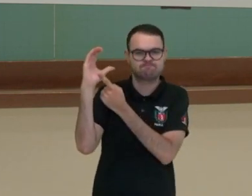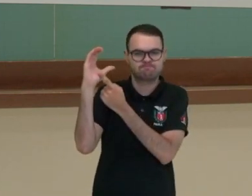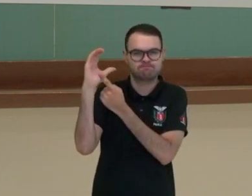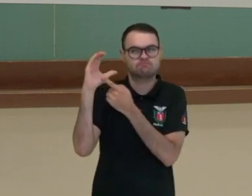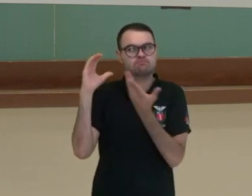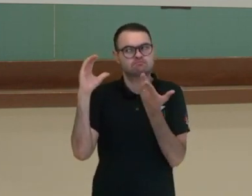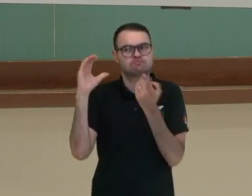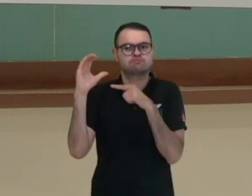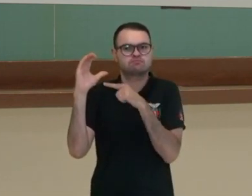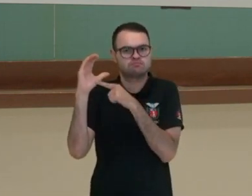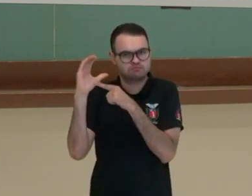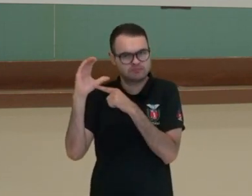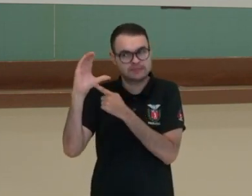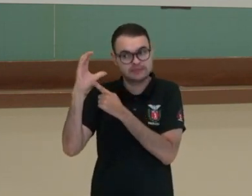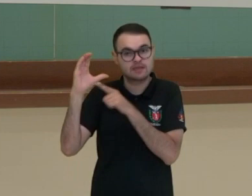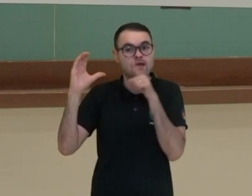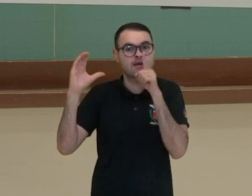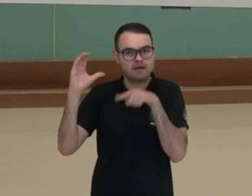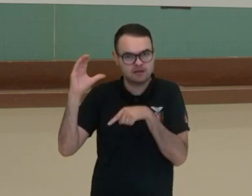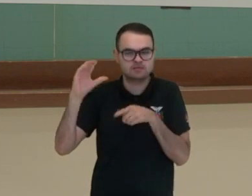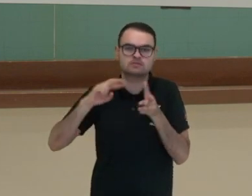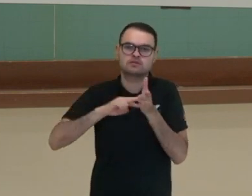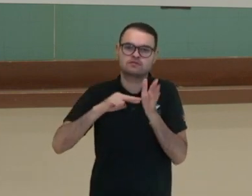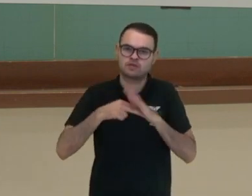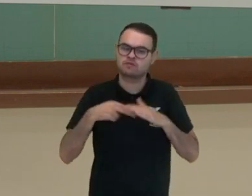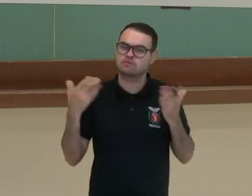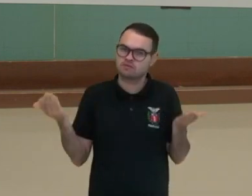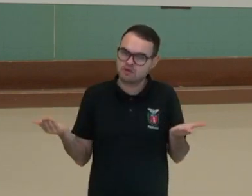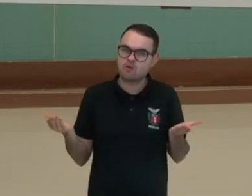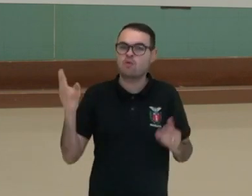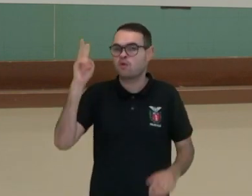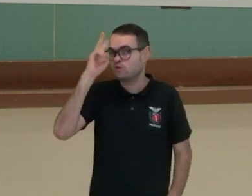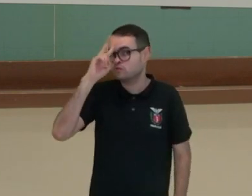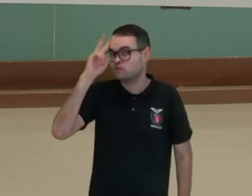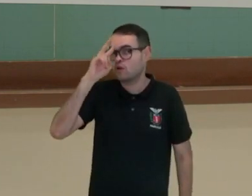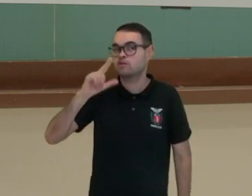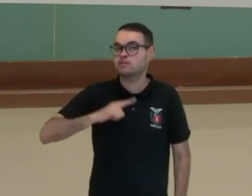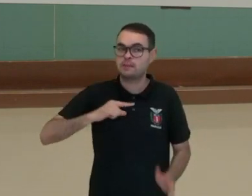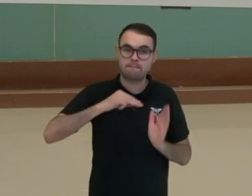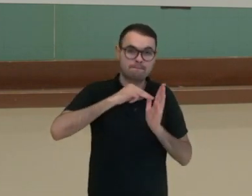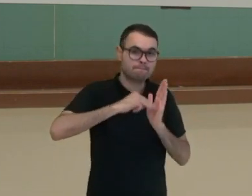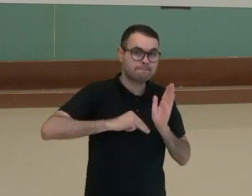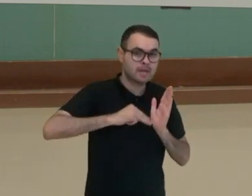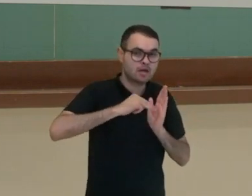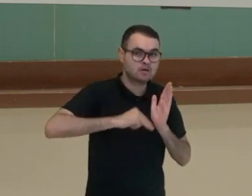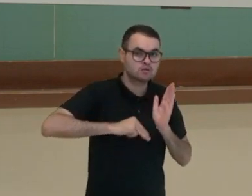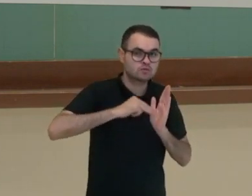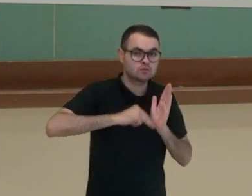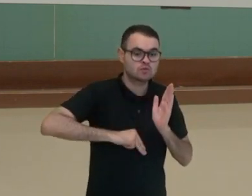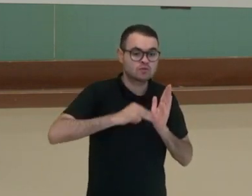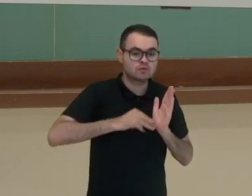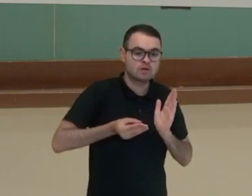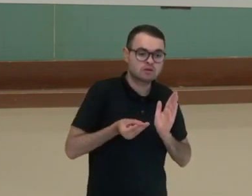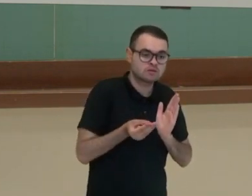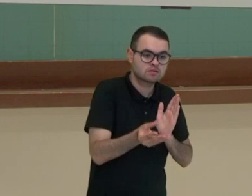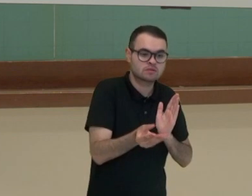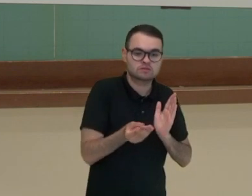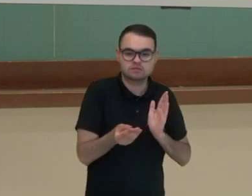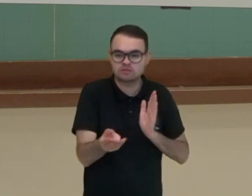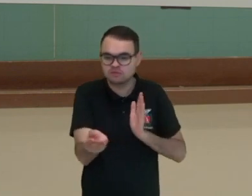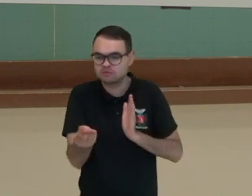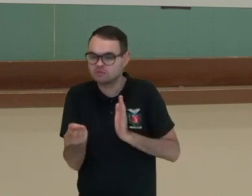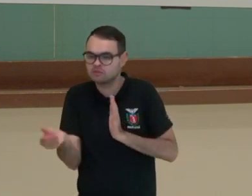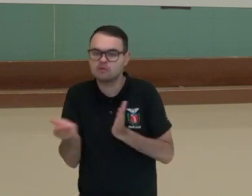que é uma ciência, significa, portanto, que ela tem um método, né, que deve ser aplicado no estudo